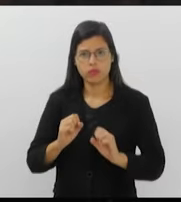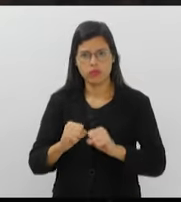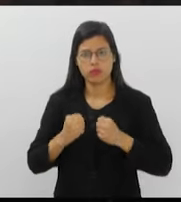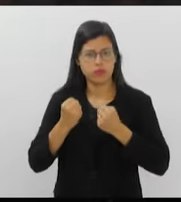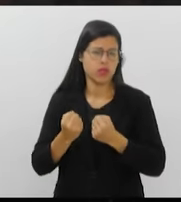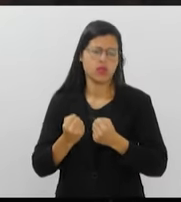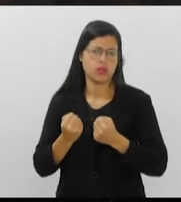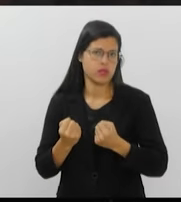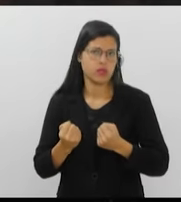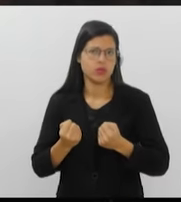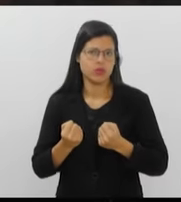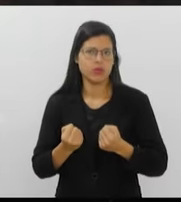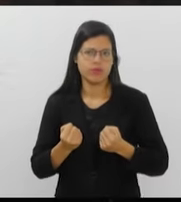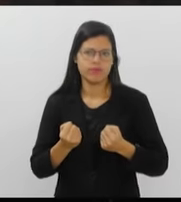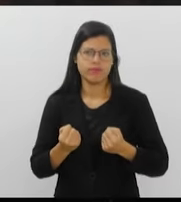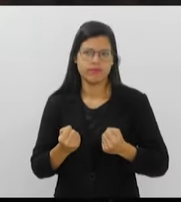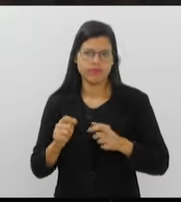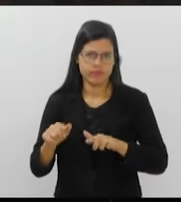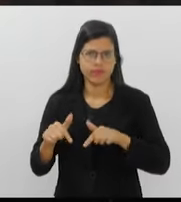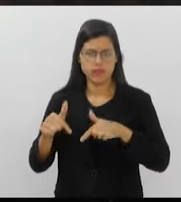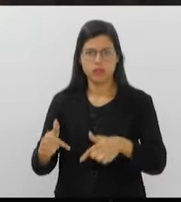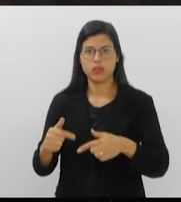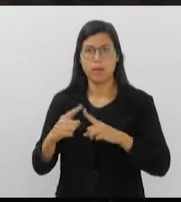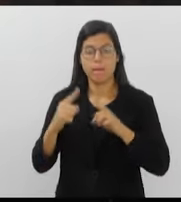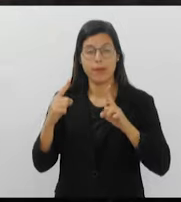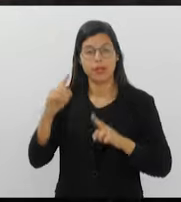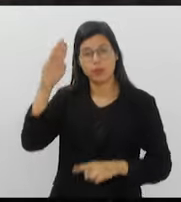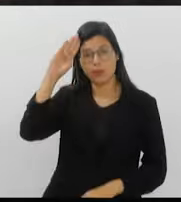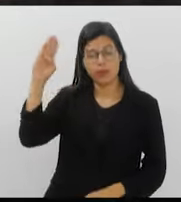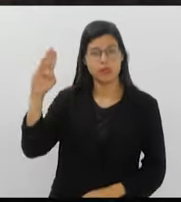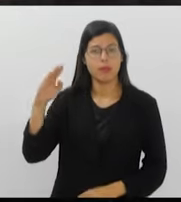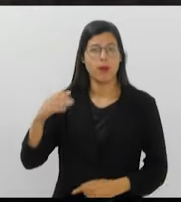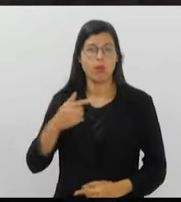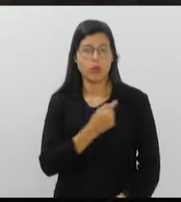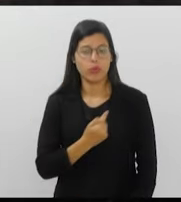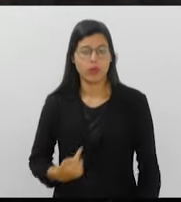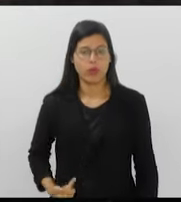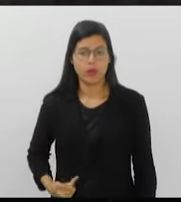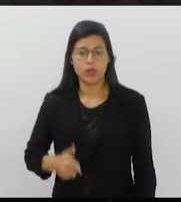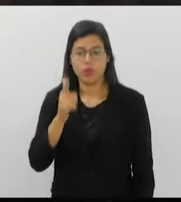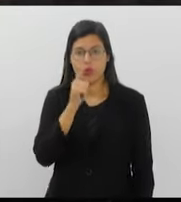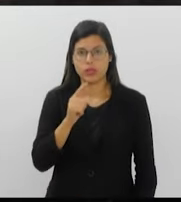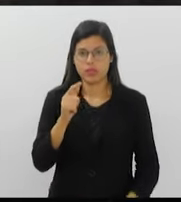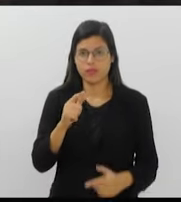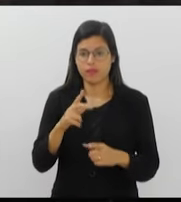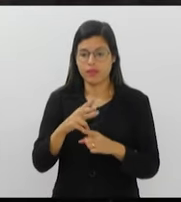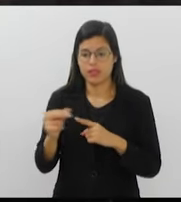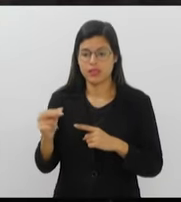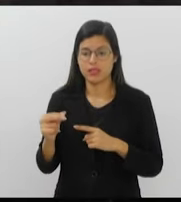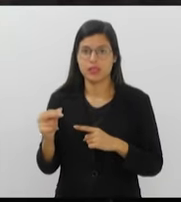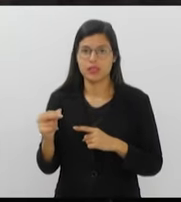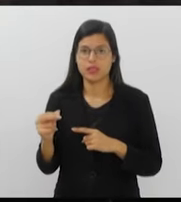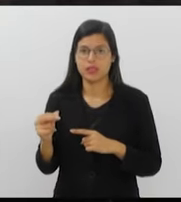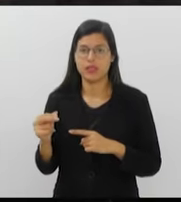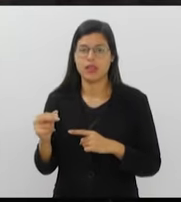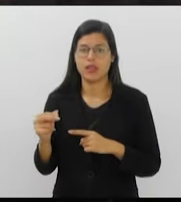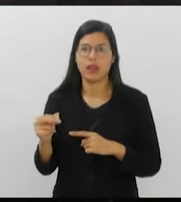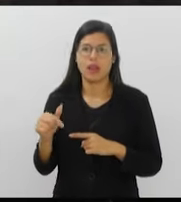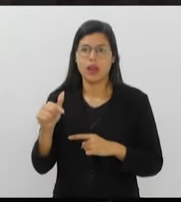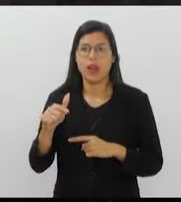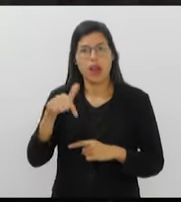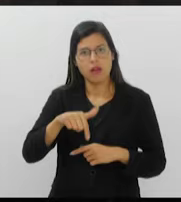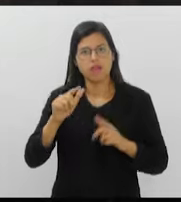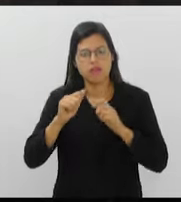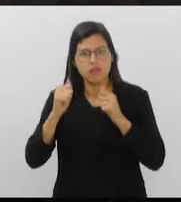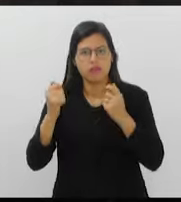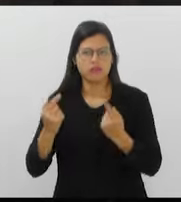enfrentar. Mas o principal braço do governo para a gente conseguir vencer essa batalha aqui é essa casa legislativa